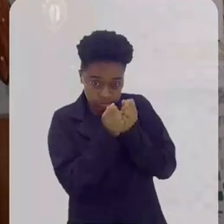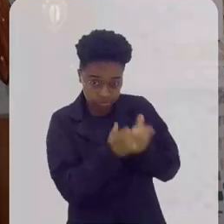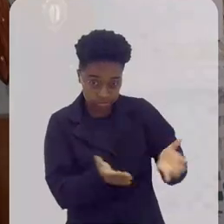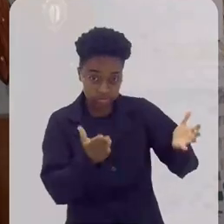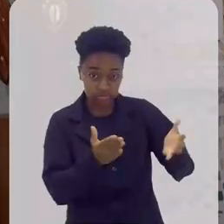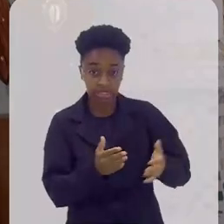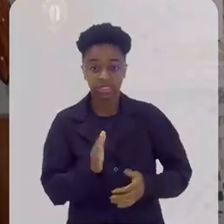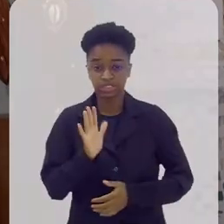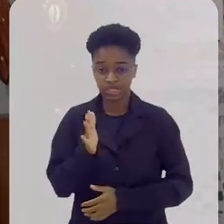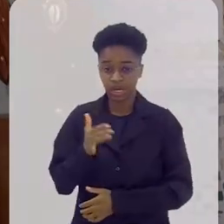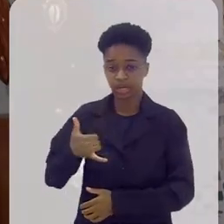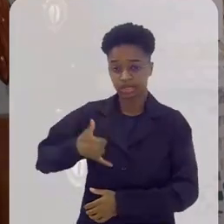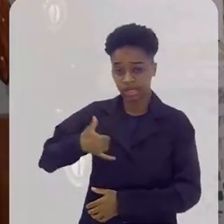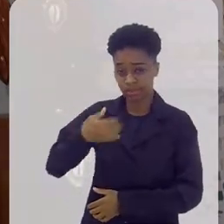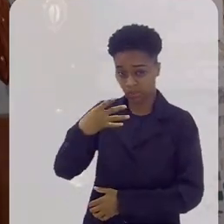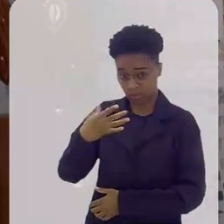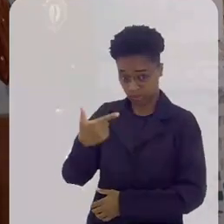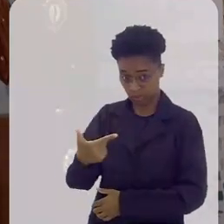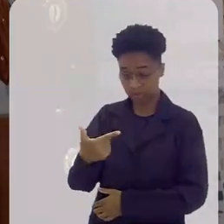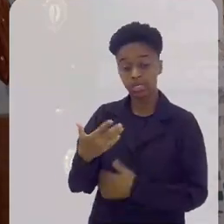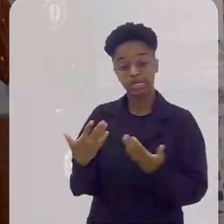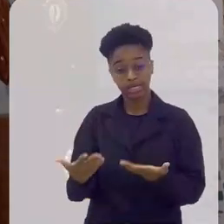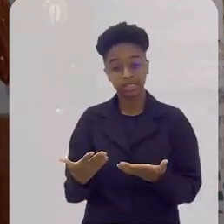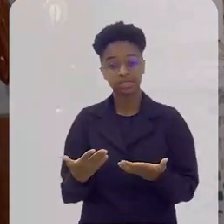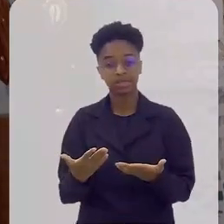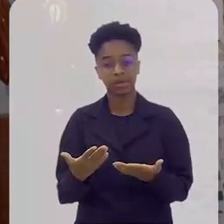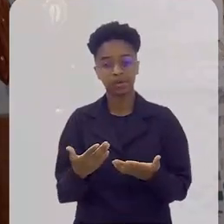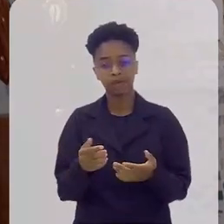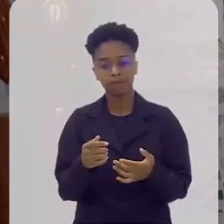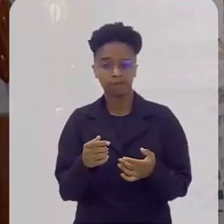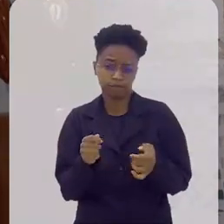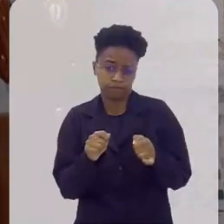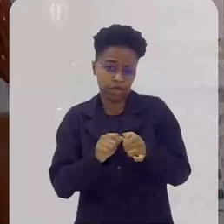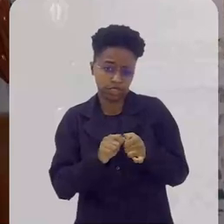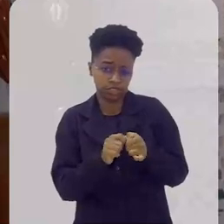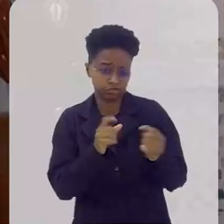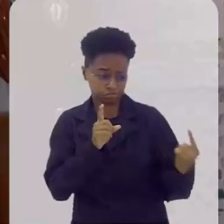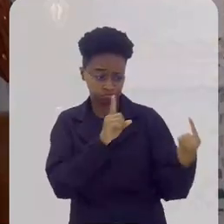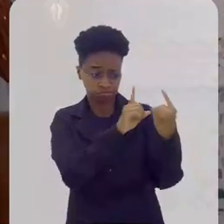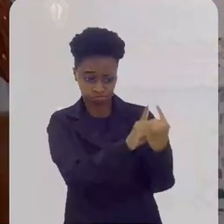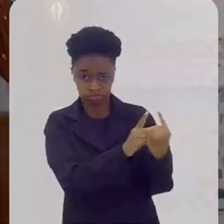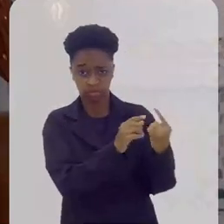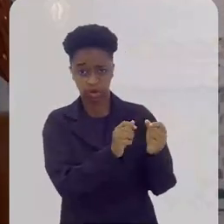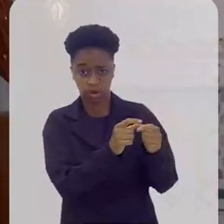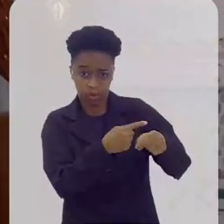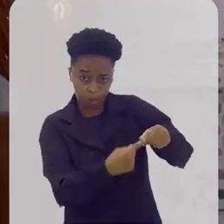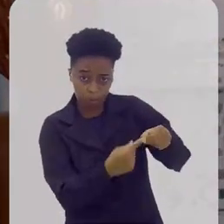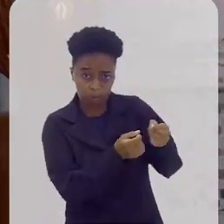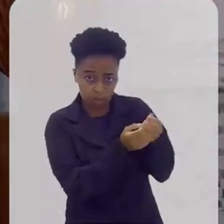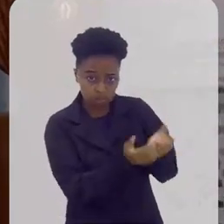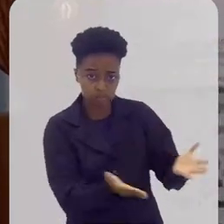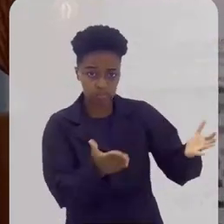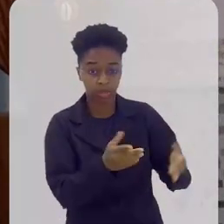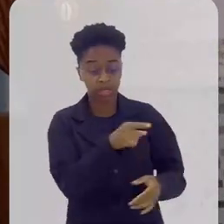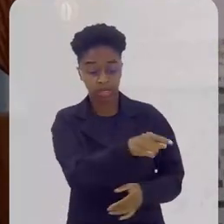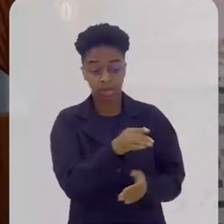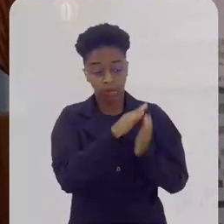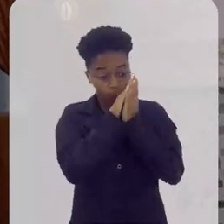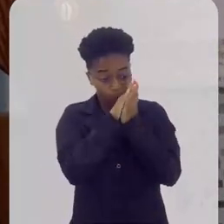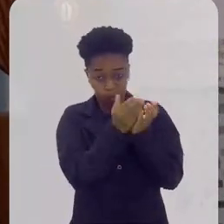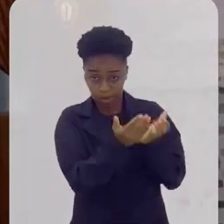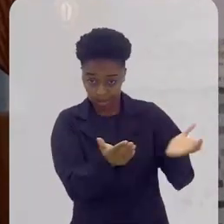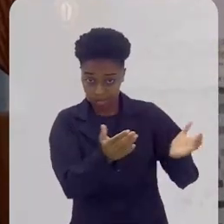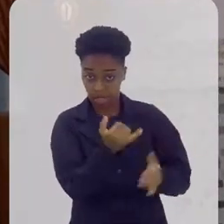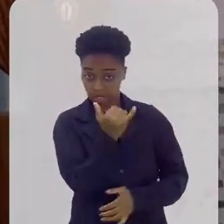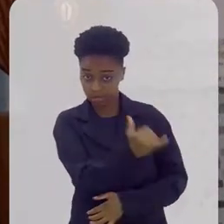tinha 42 anos. E ela joga faz um jogo, uma consulta de jogo de búzios. E o pai de santo diz para ela